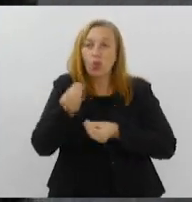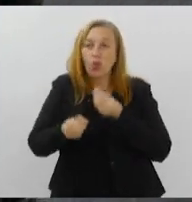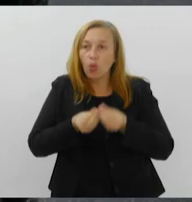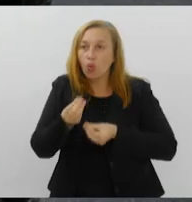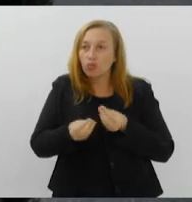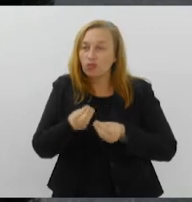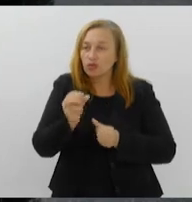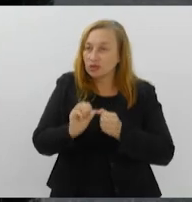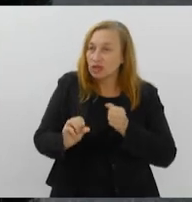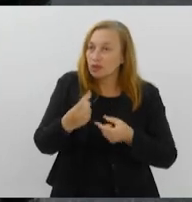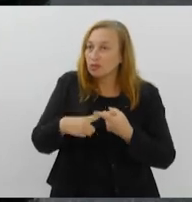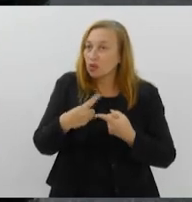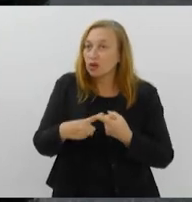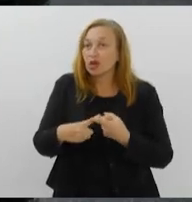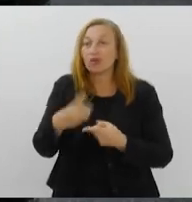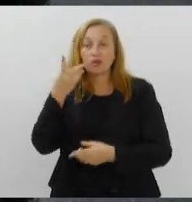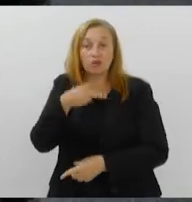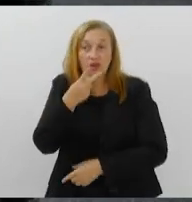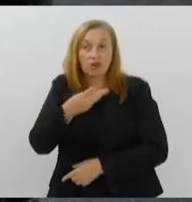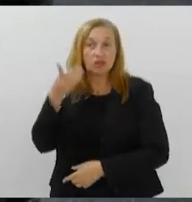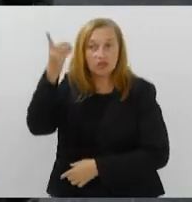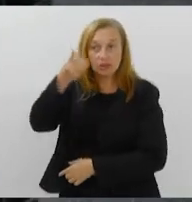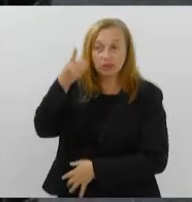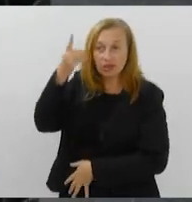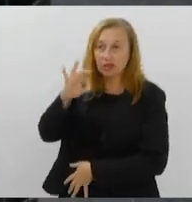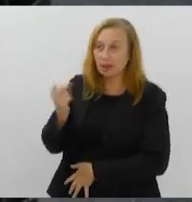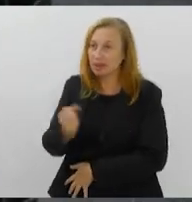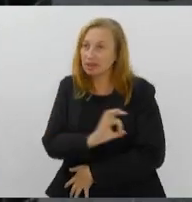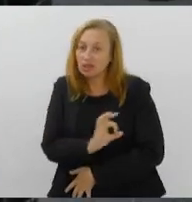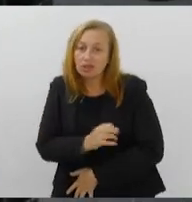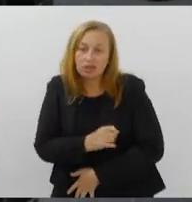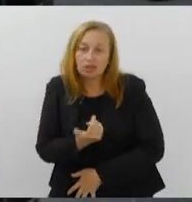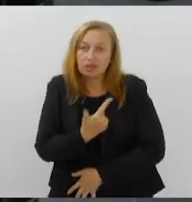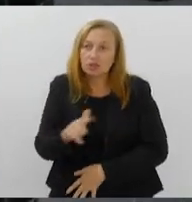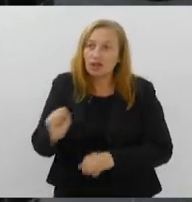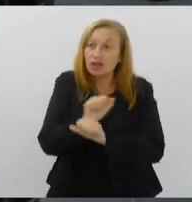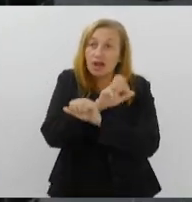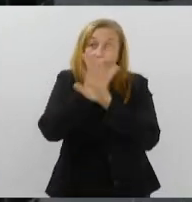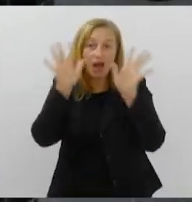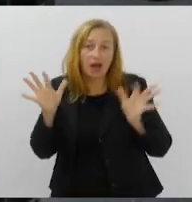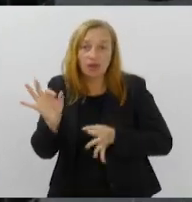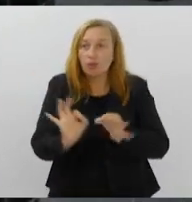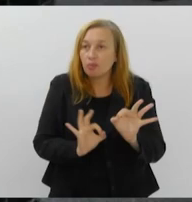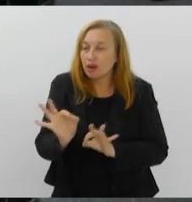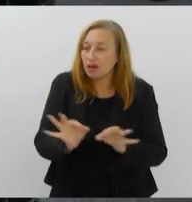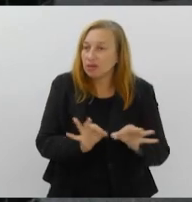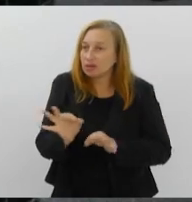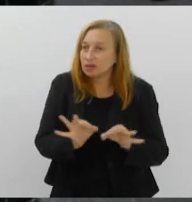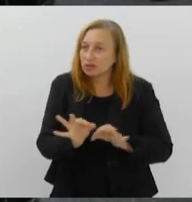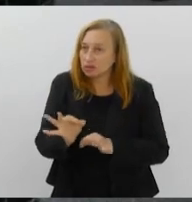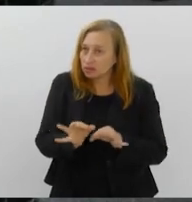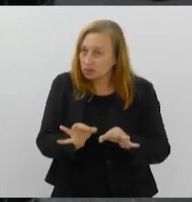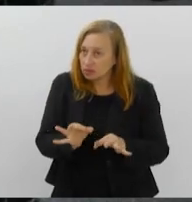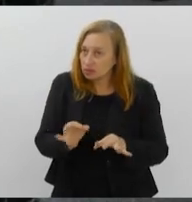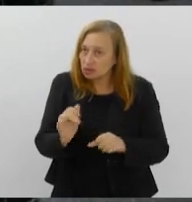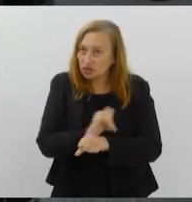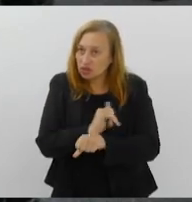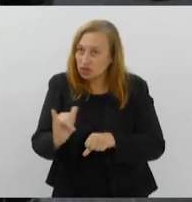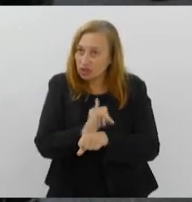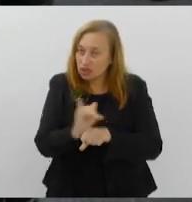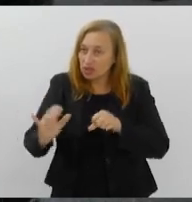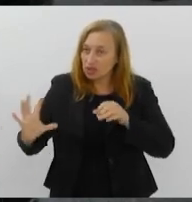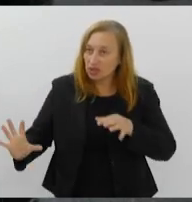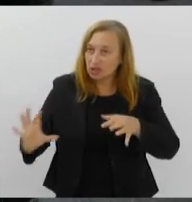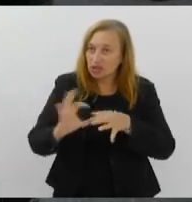feito, porque, como bem disse a deputada Marta Rocha, não há claramente um plano de contrapartidas que atrelhe ao